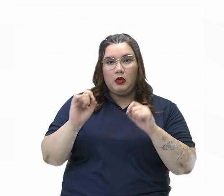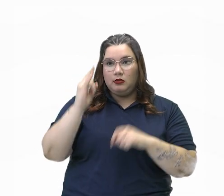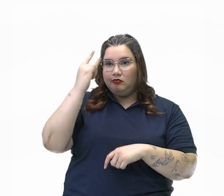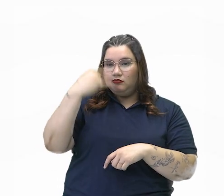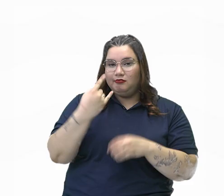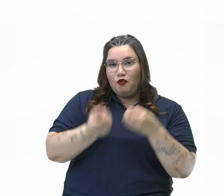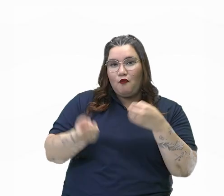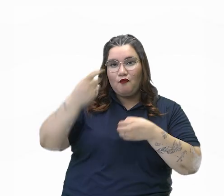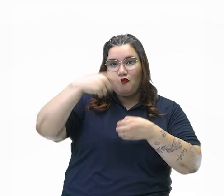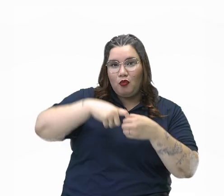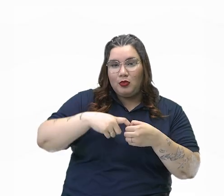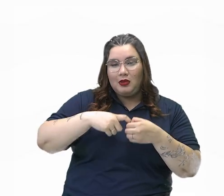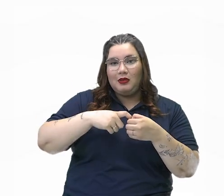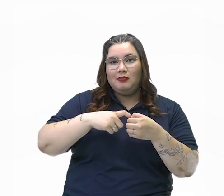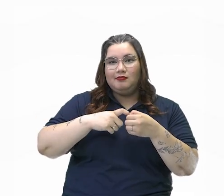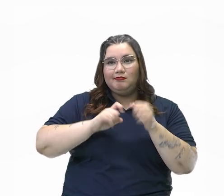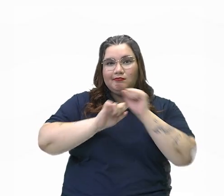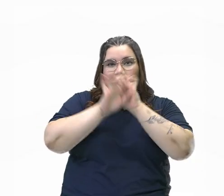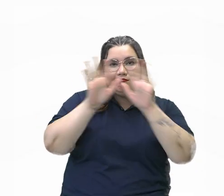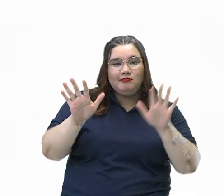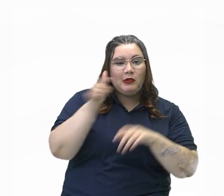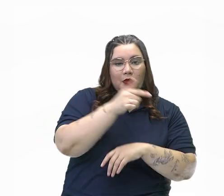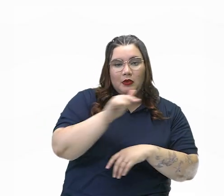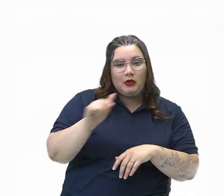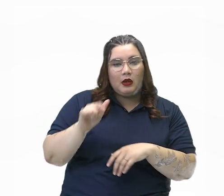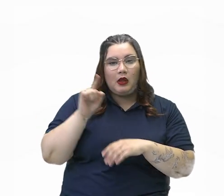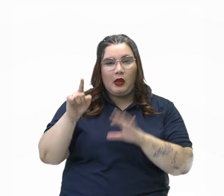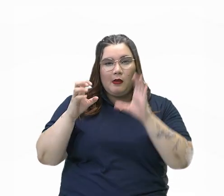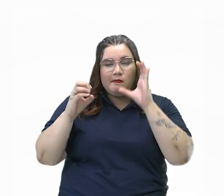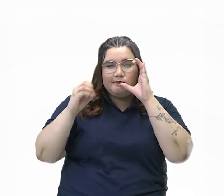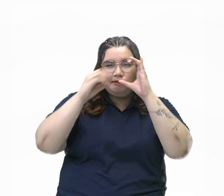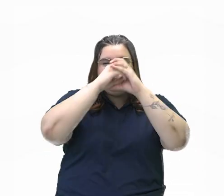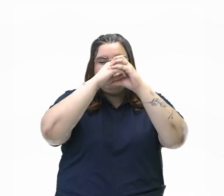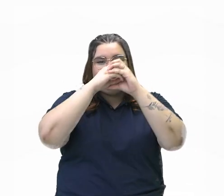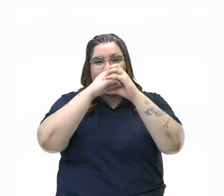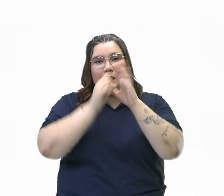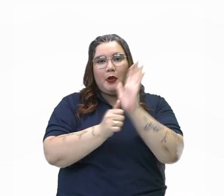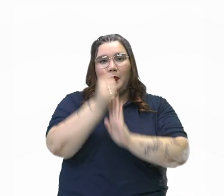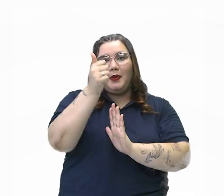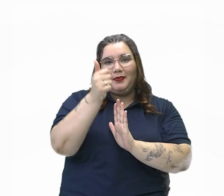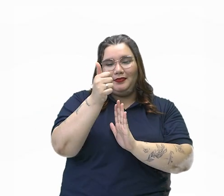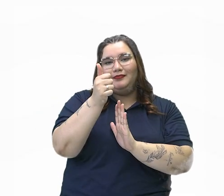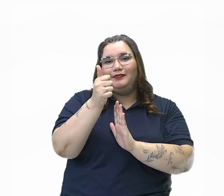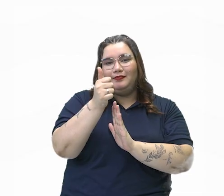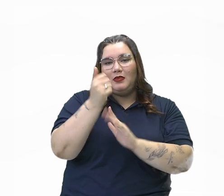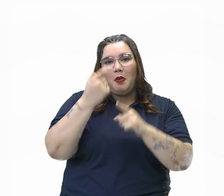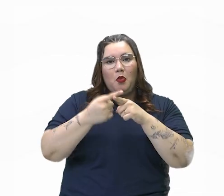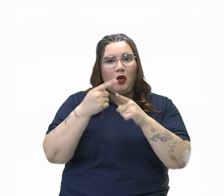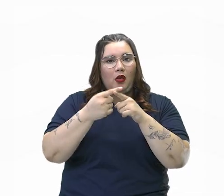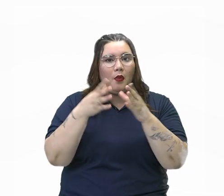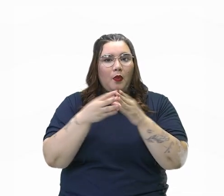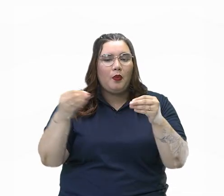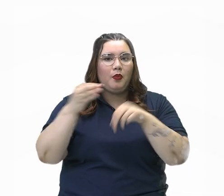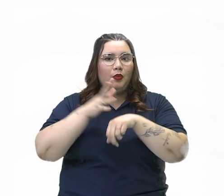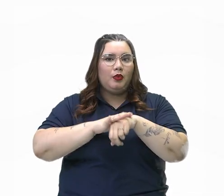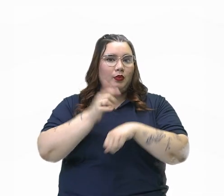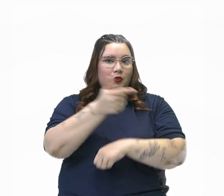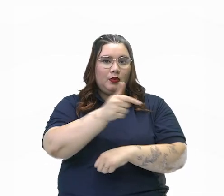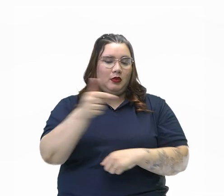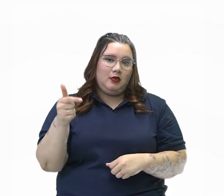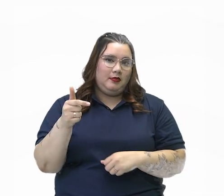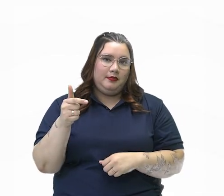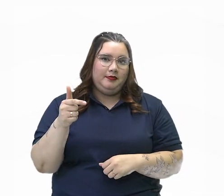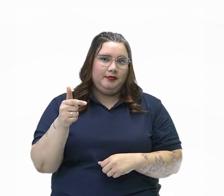cegueira irreversível, o glaucoma ocupa o primeiro lugar. Então, a principal causa da